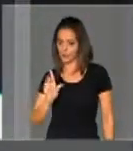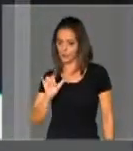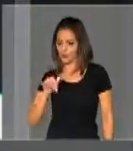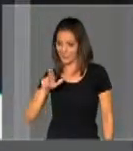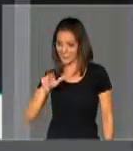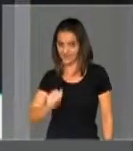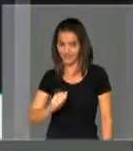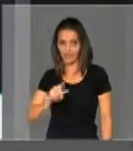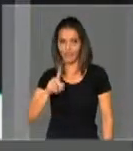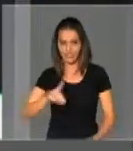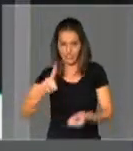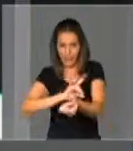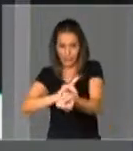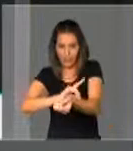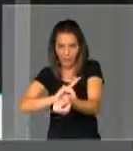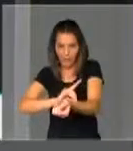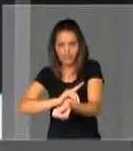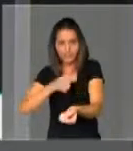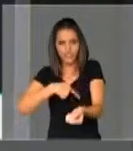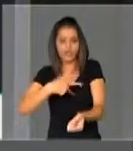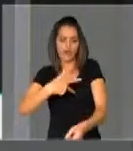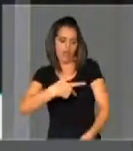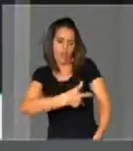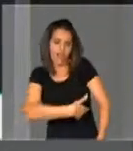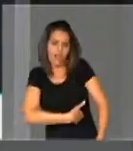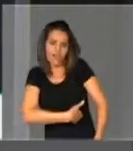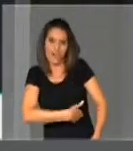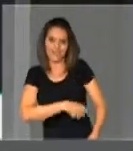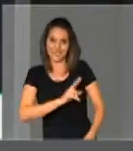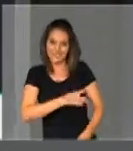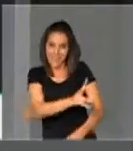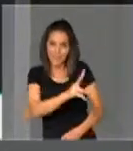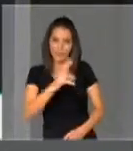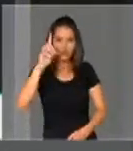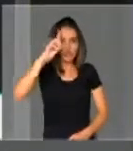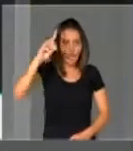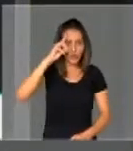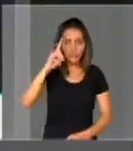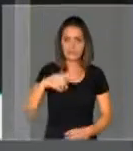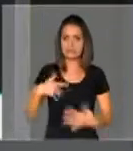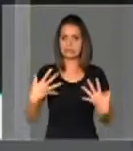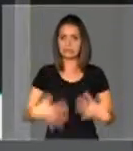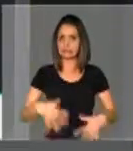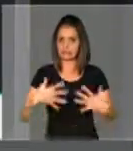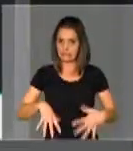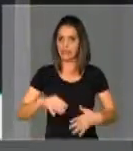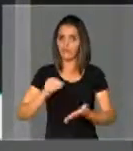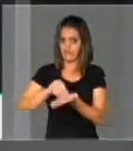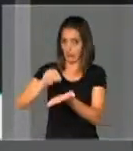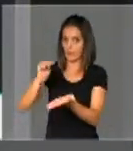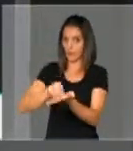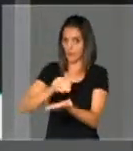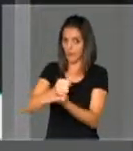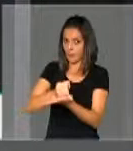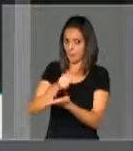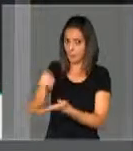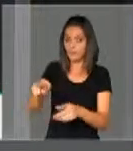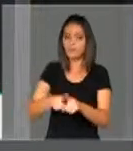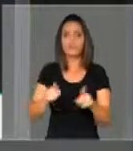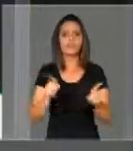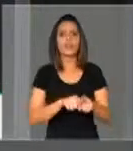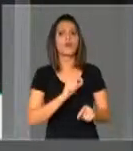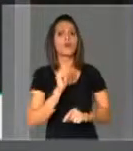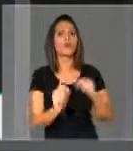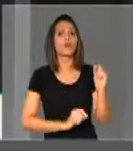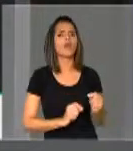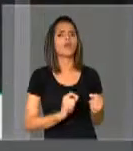O anúncio do congelamento do salário mínimo foi outro golpe fatal na classe trabalhadora